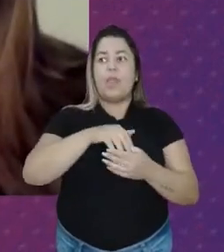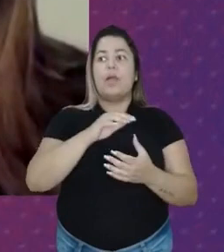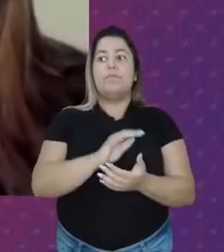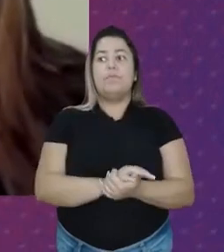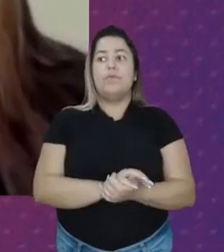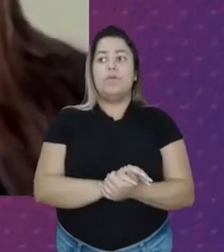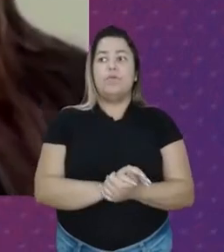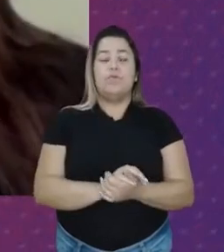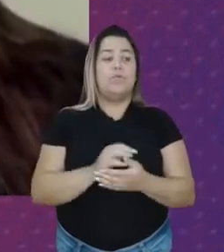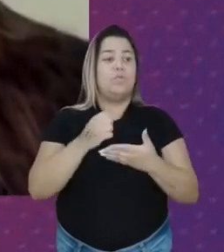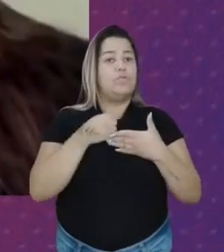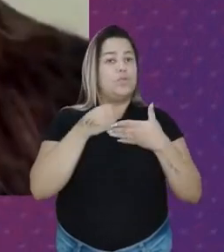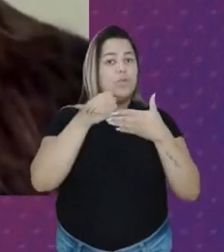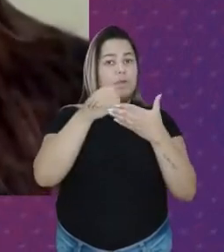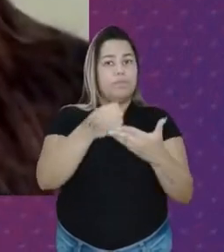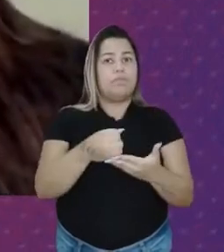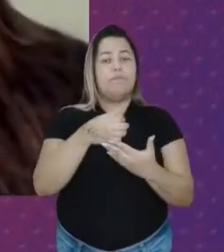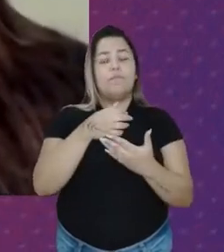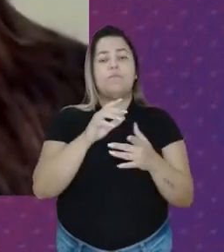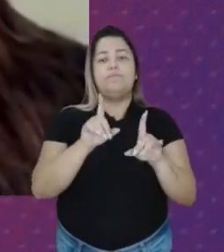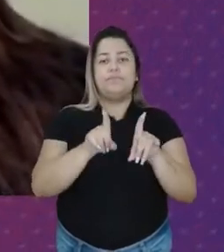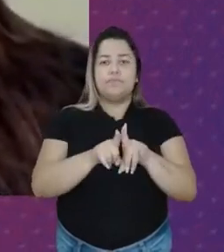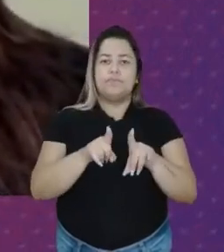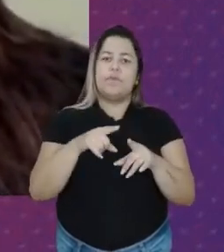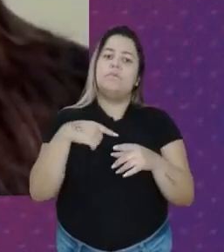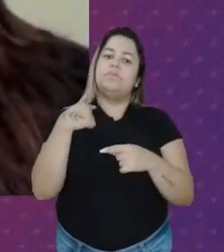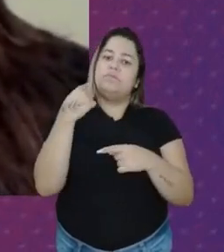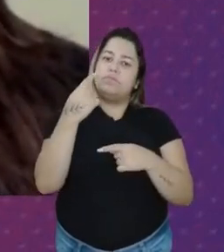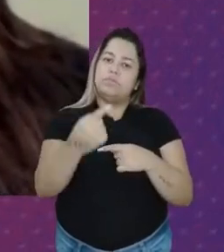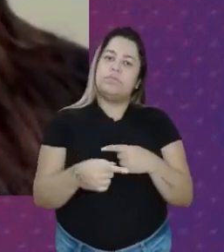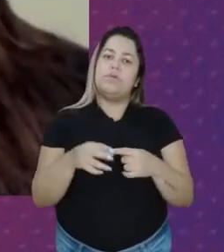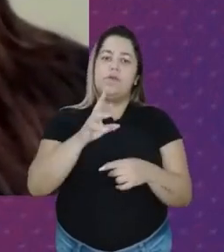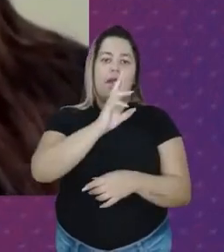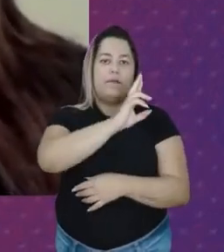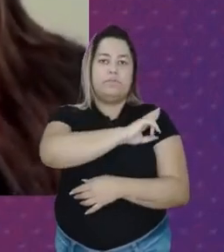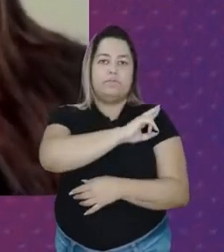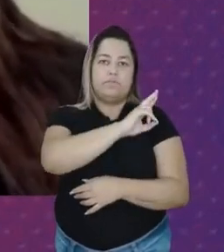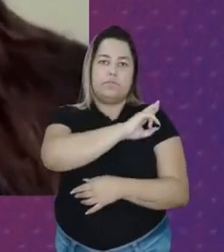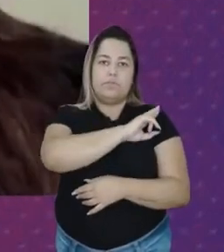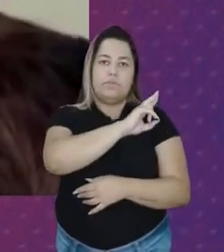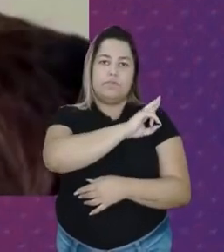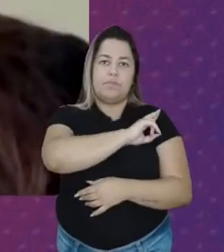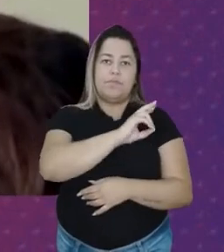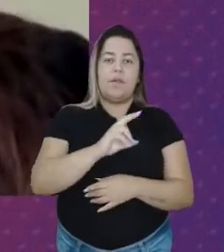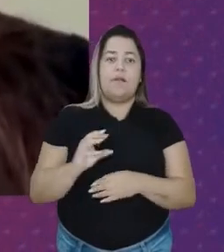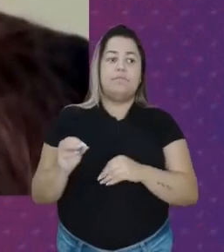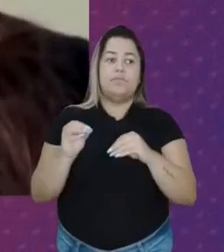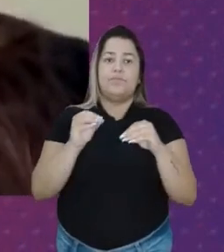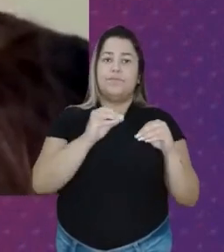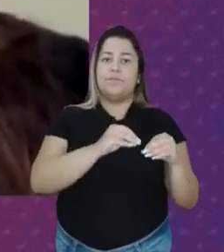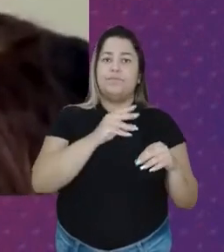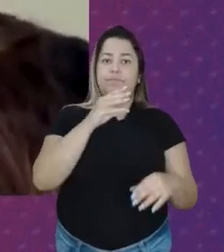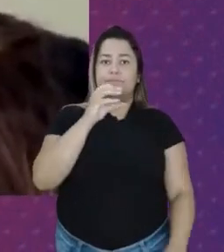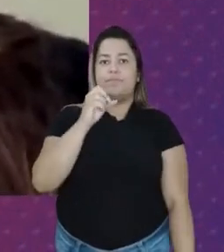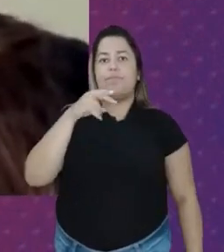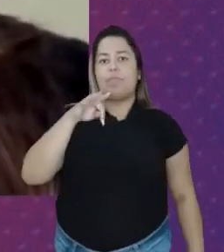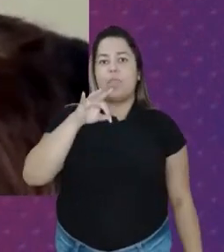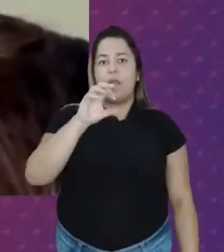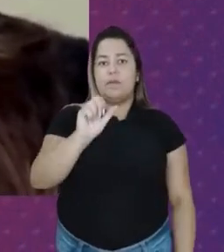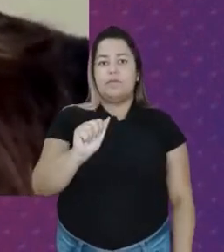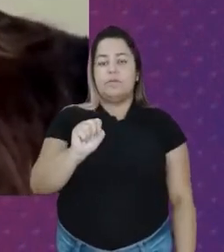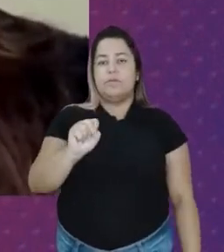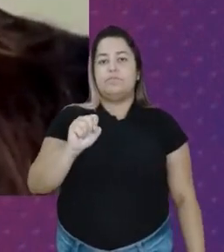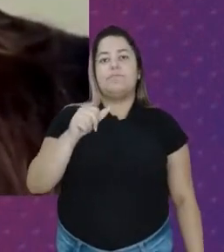para os doadores, né, e depois vai ser responsável também para transferir para a conta de campanha da